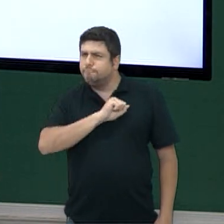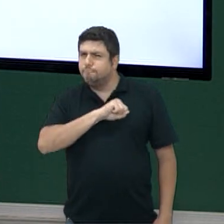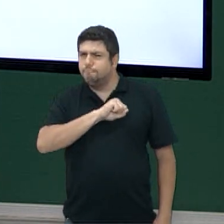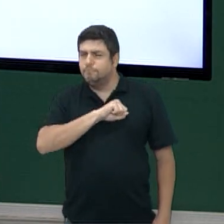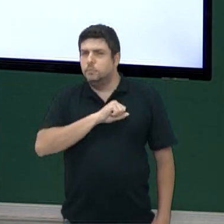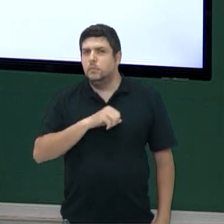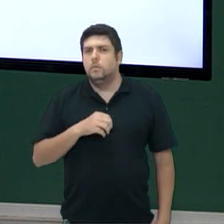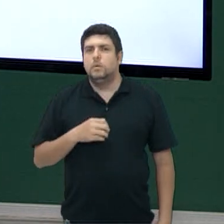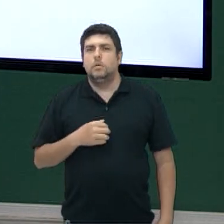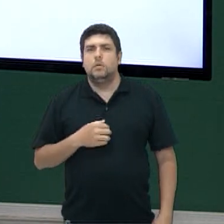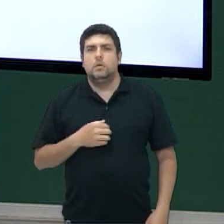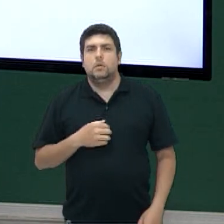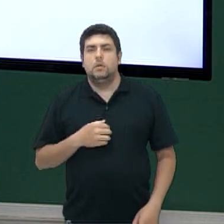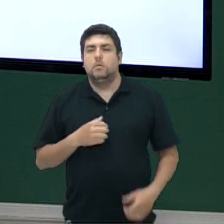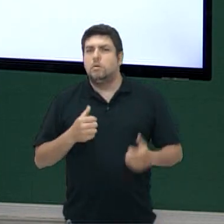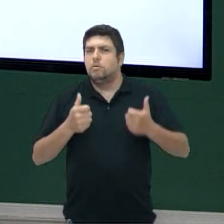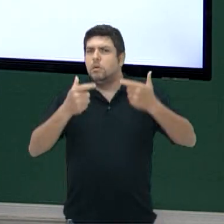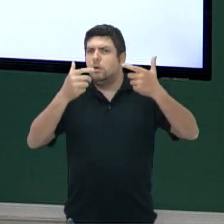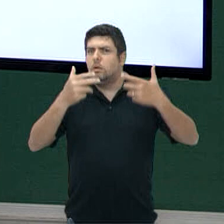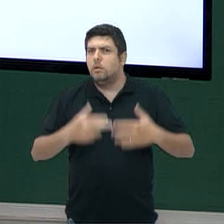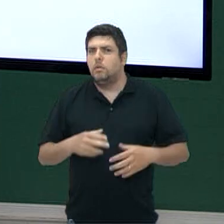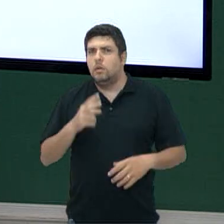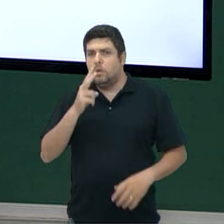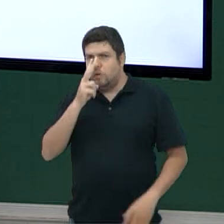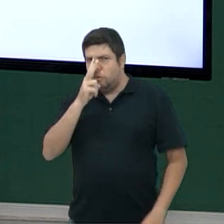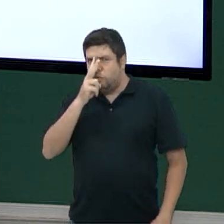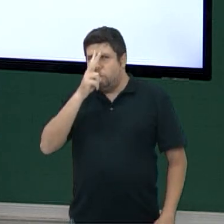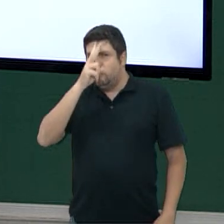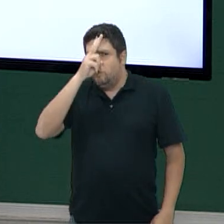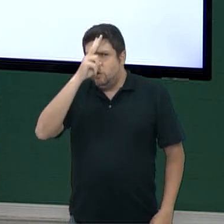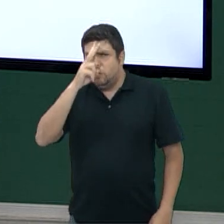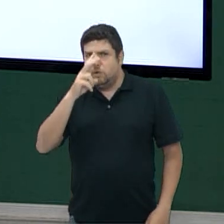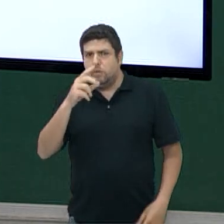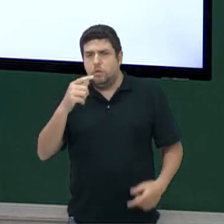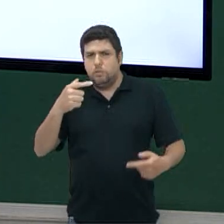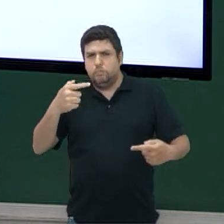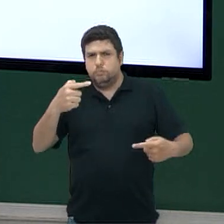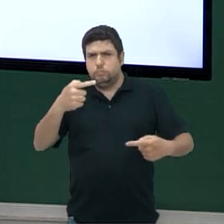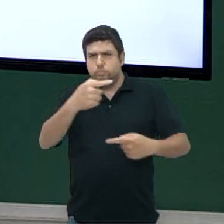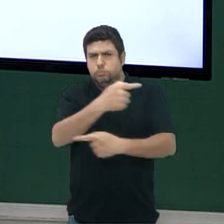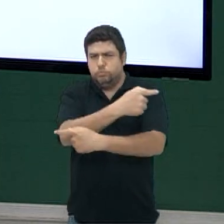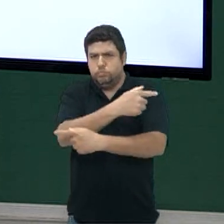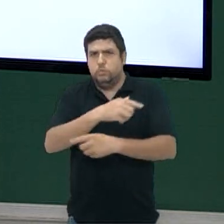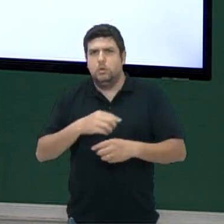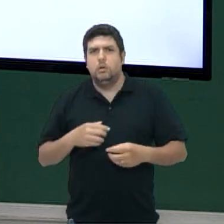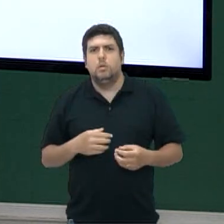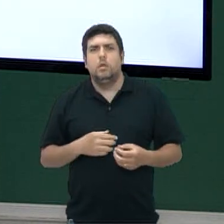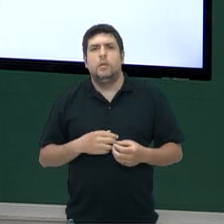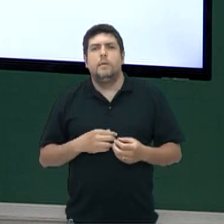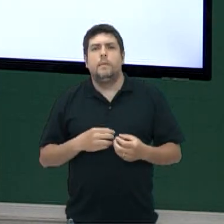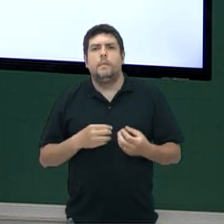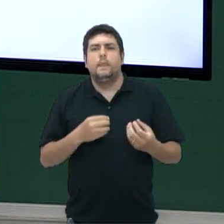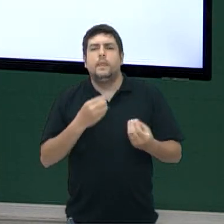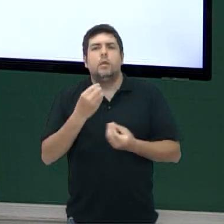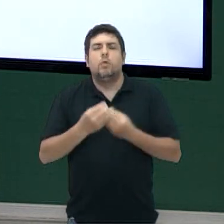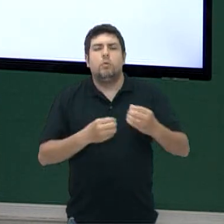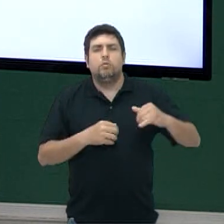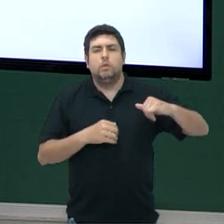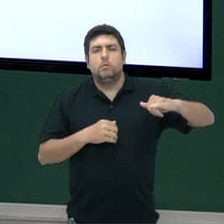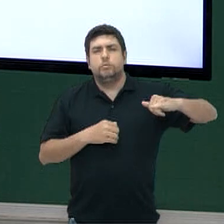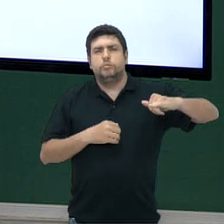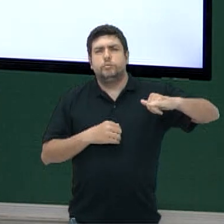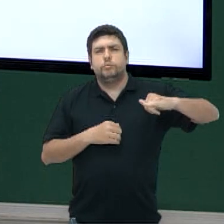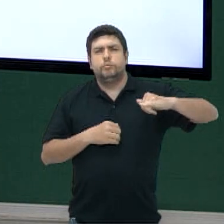que nós estamos falando em força e força é um vetor. Nós temos que entender aqui que para que você tenha um voo nivelado, ele tem